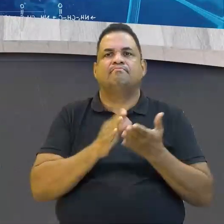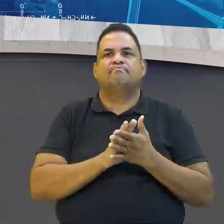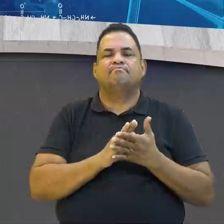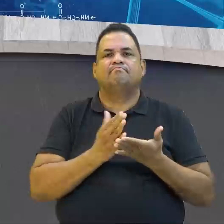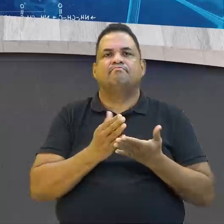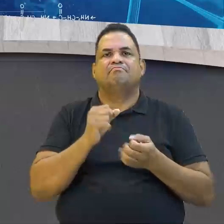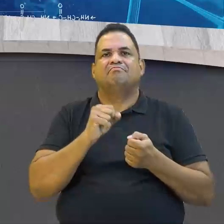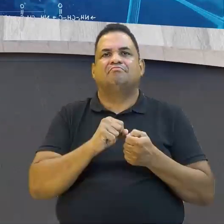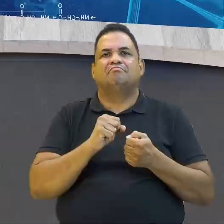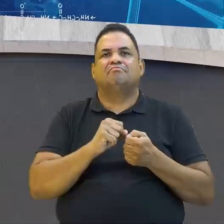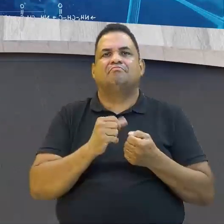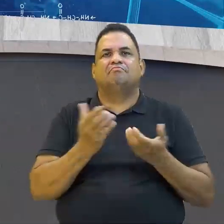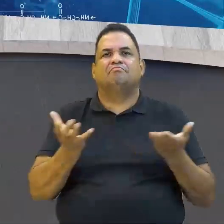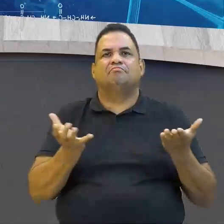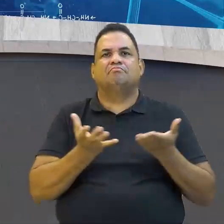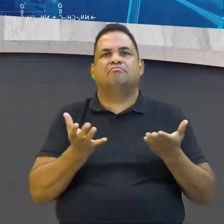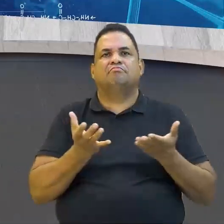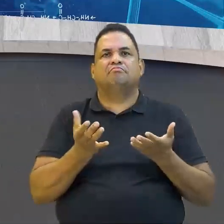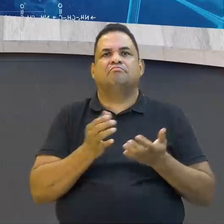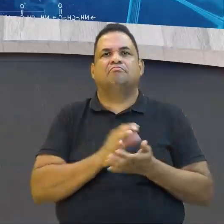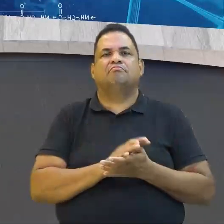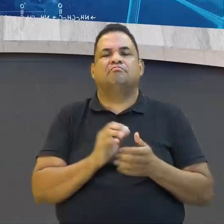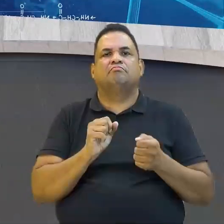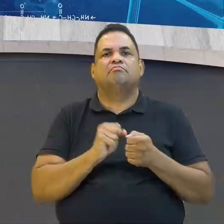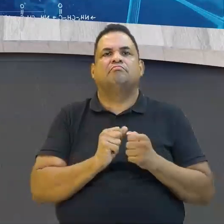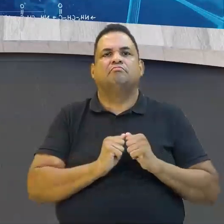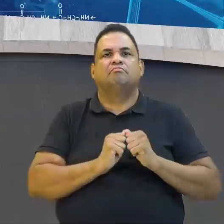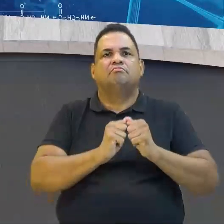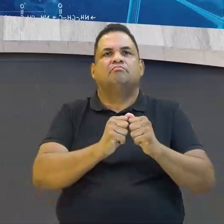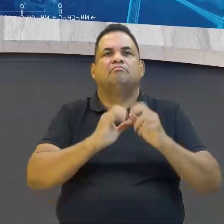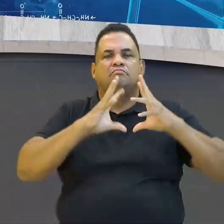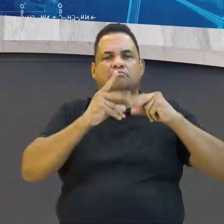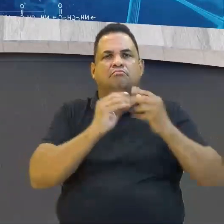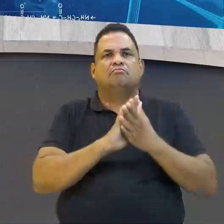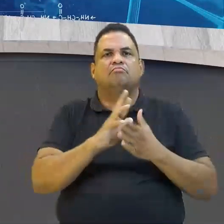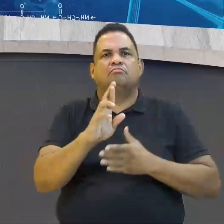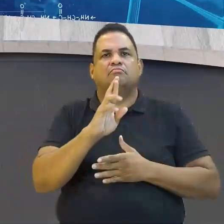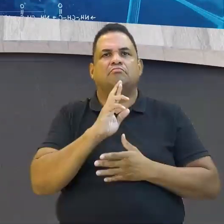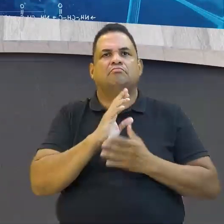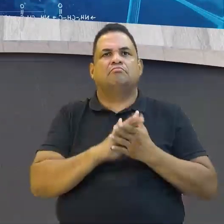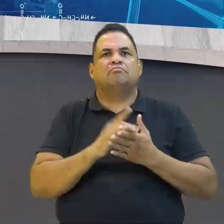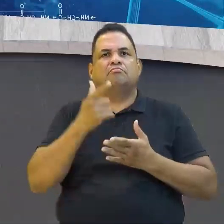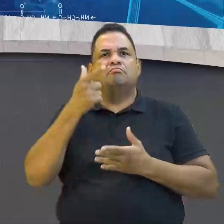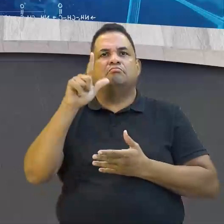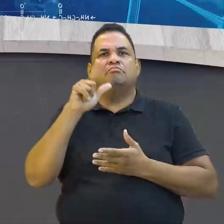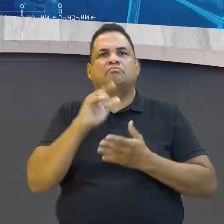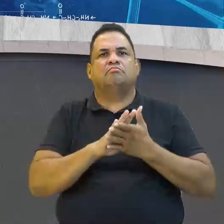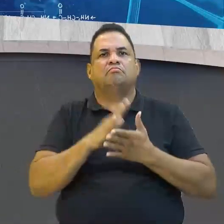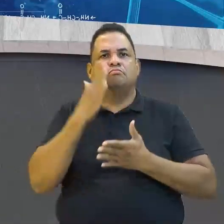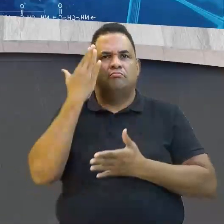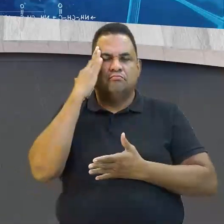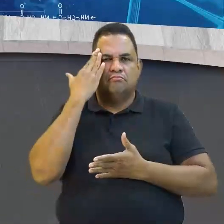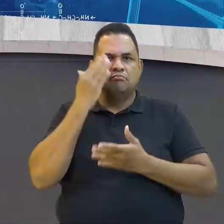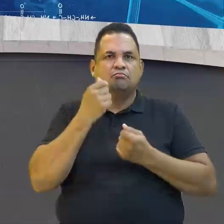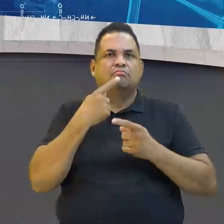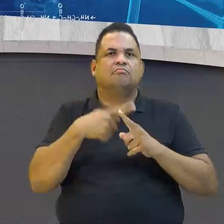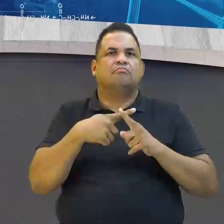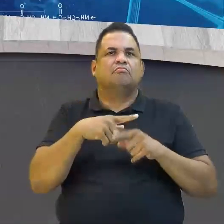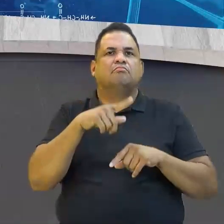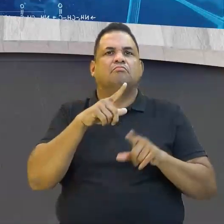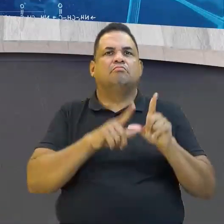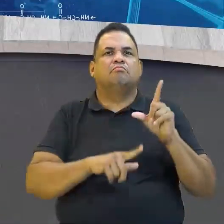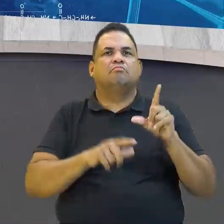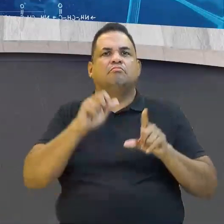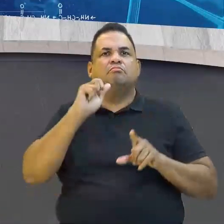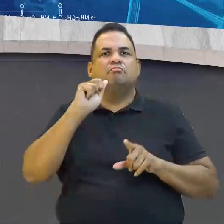fiz. Mas agora que a gente fez junto todas as respostas e você conseguiu compreender por que a letra A é a